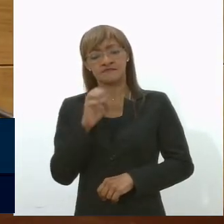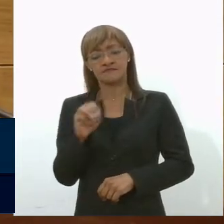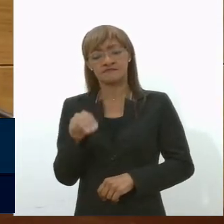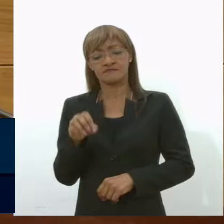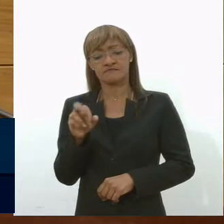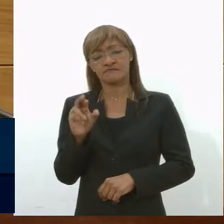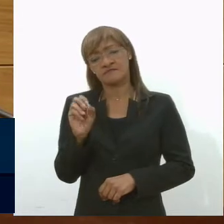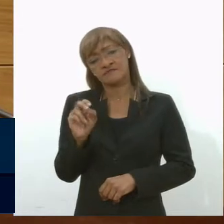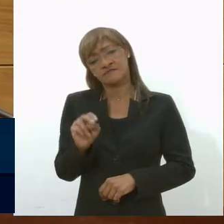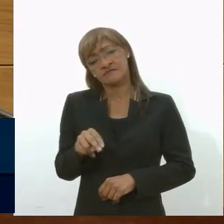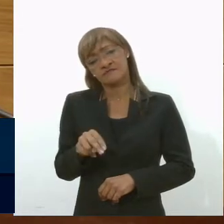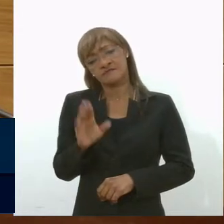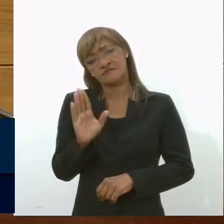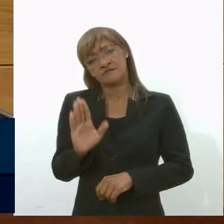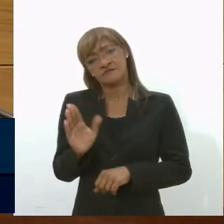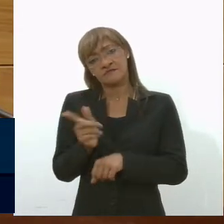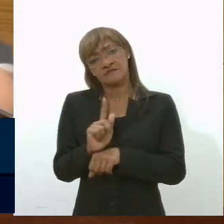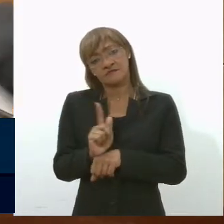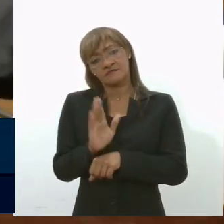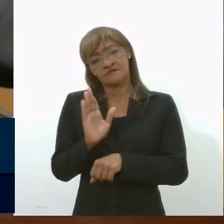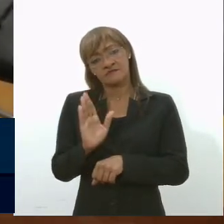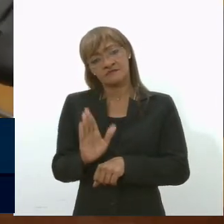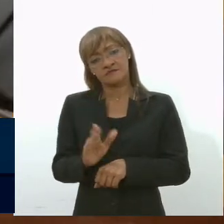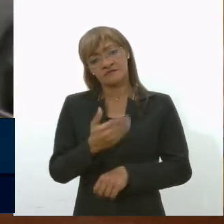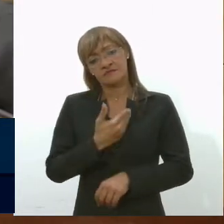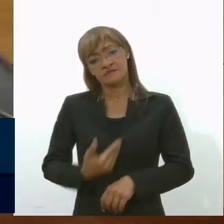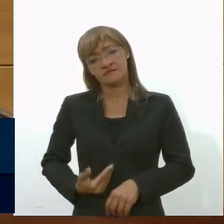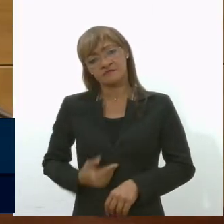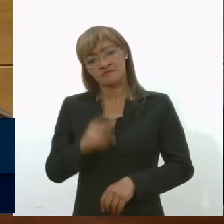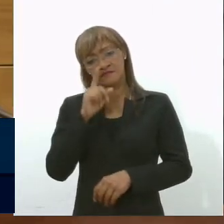gerente filial, gerência executiva de governo Aracaju.